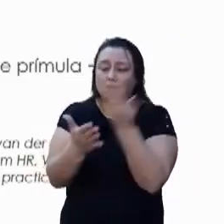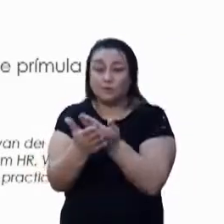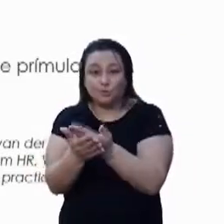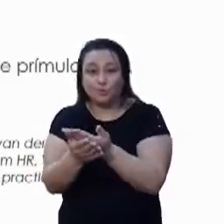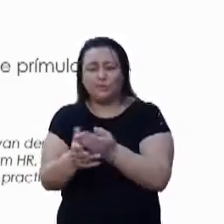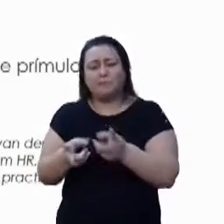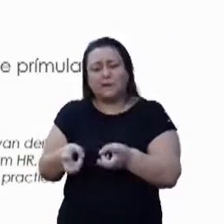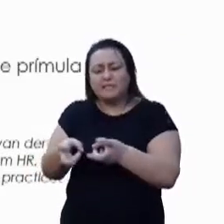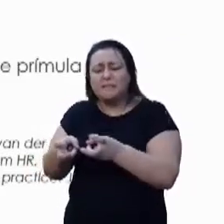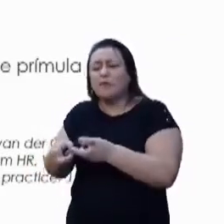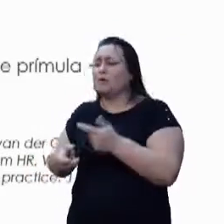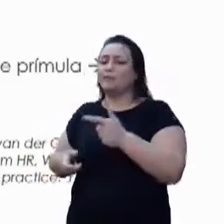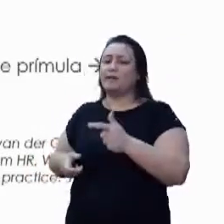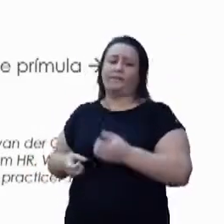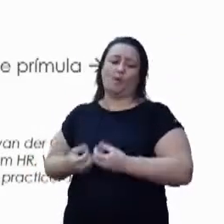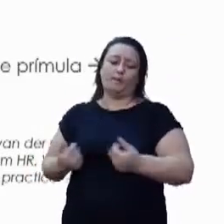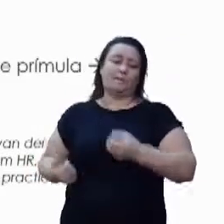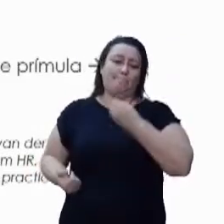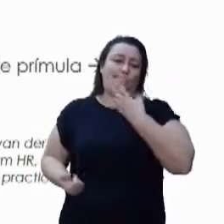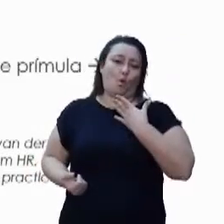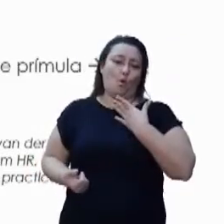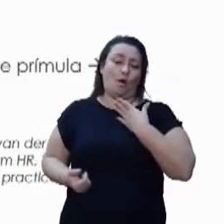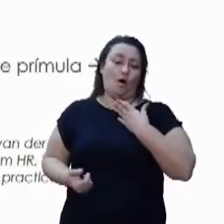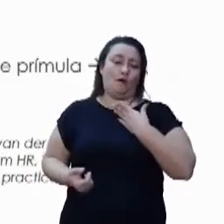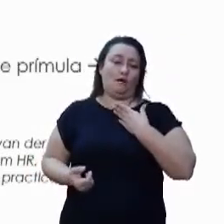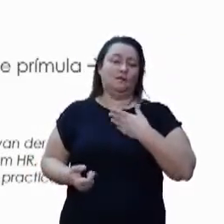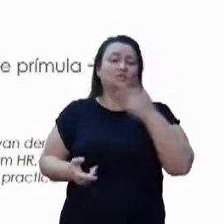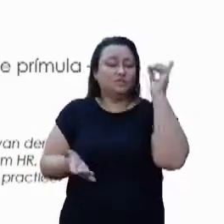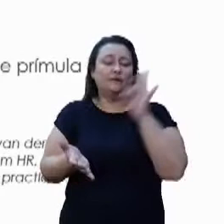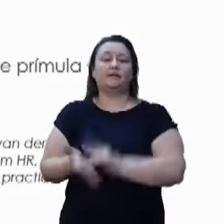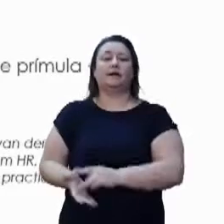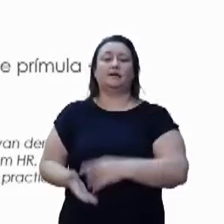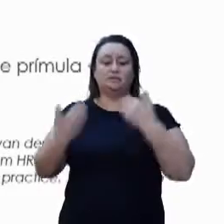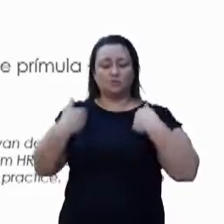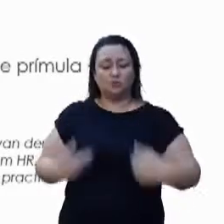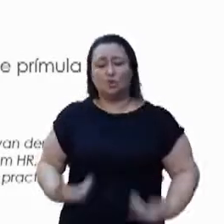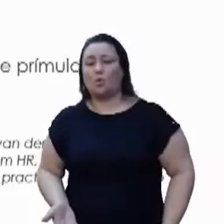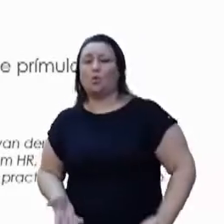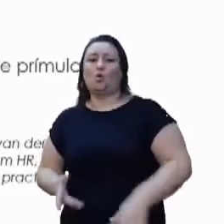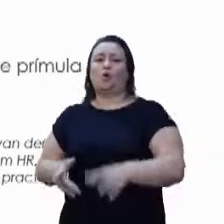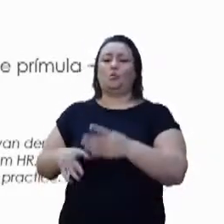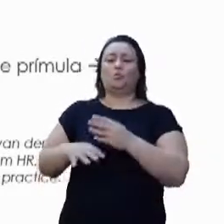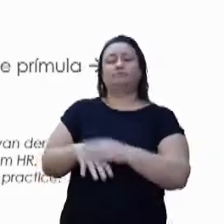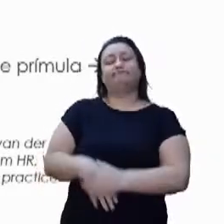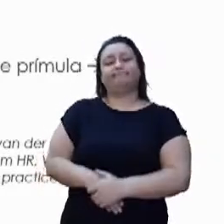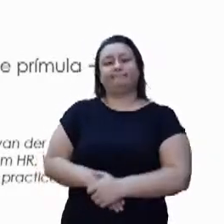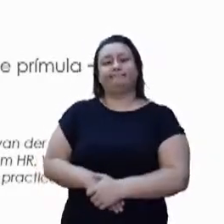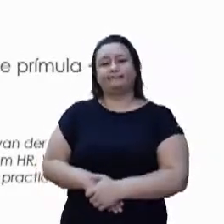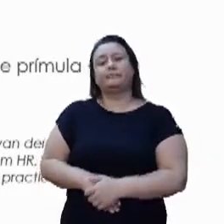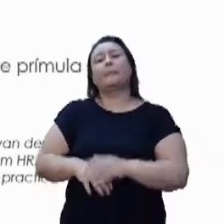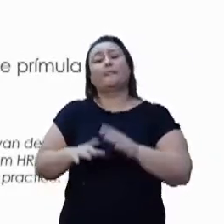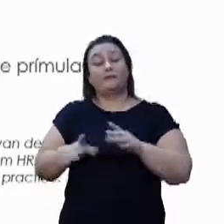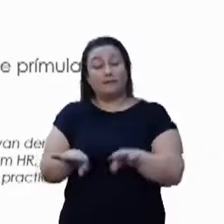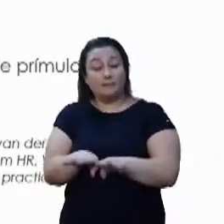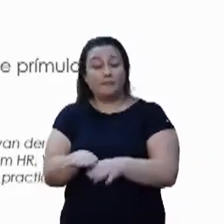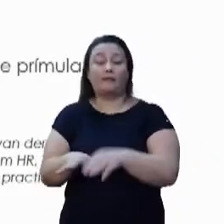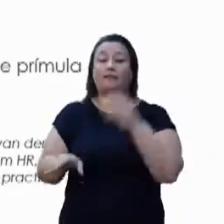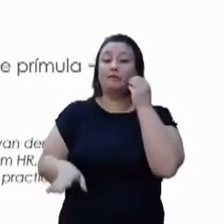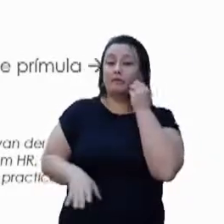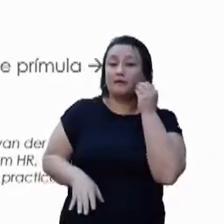que não trouxe nenhum benefício na prática clínica, nenhuma evidência de melhora dos sintomas, da cognição. Foi também tentada